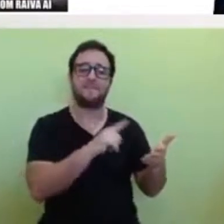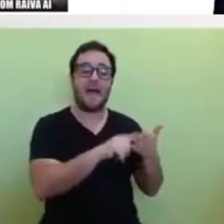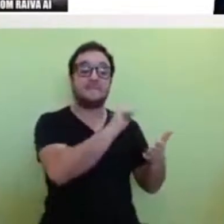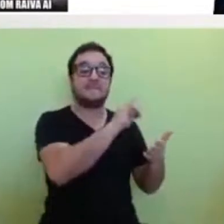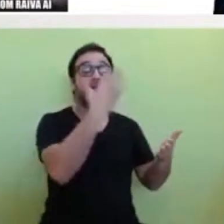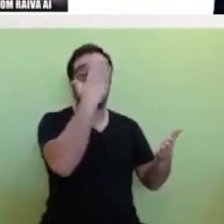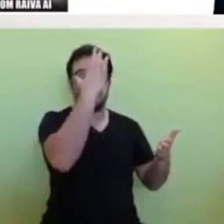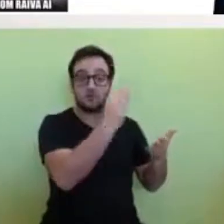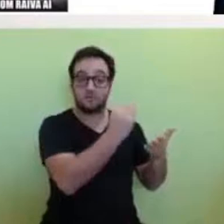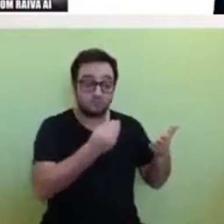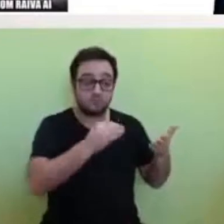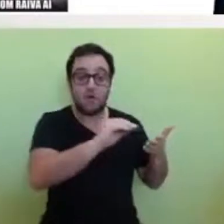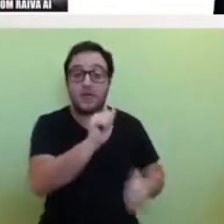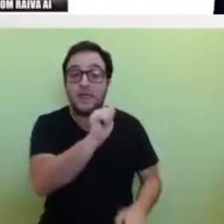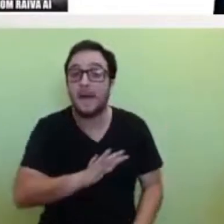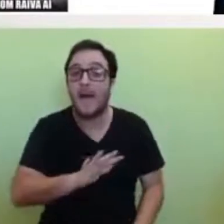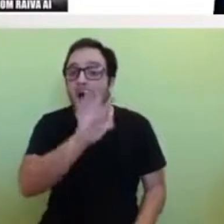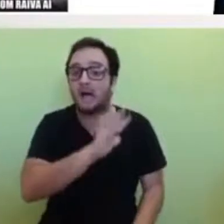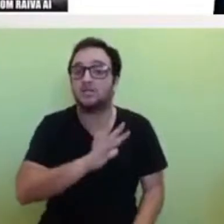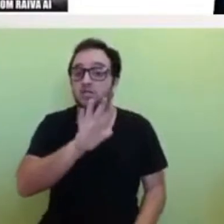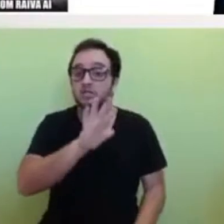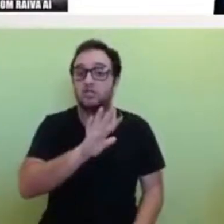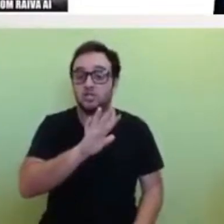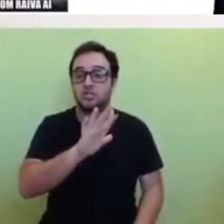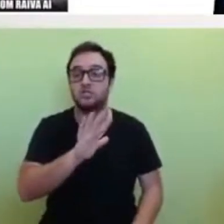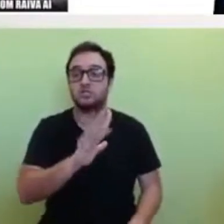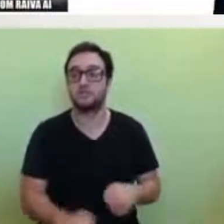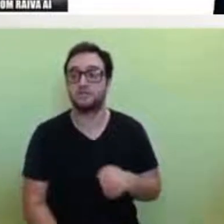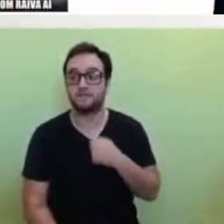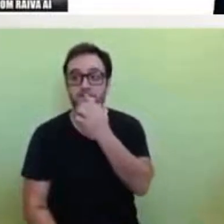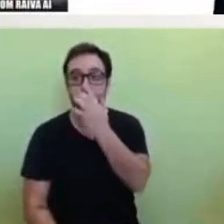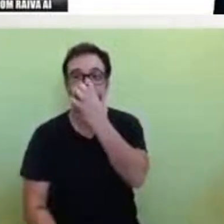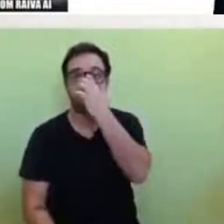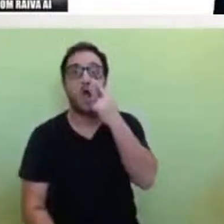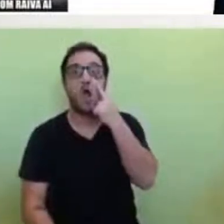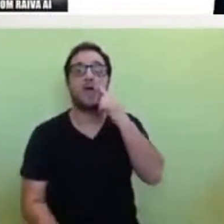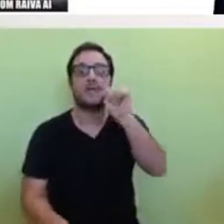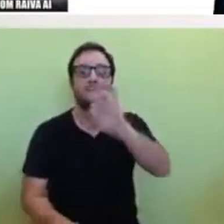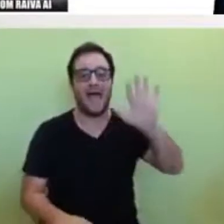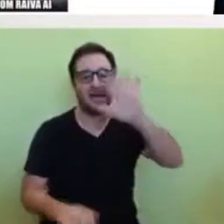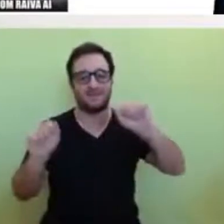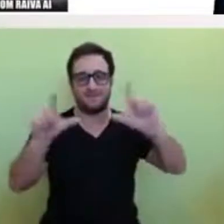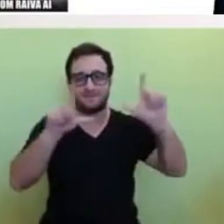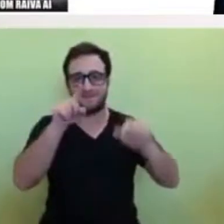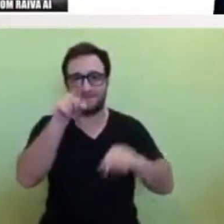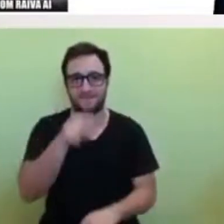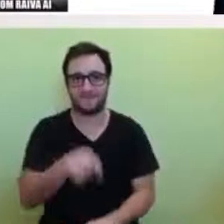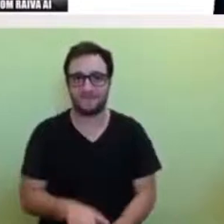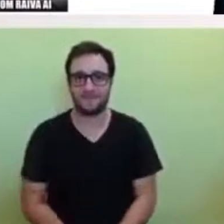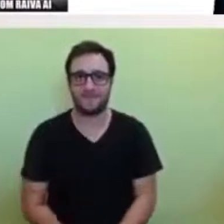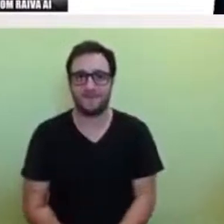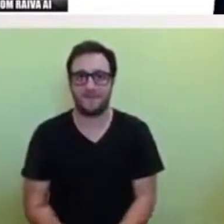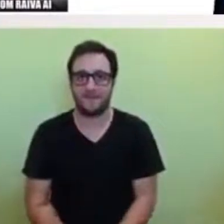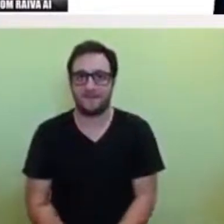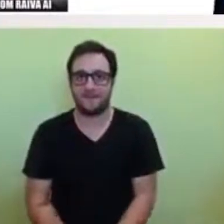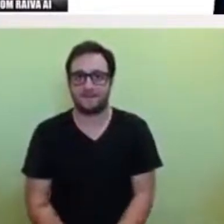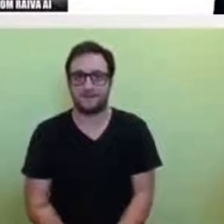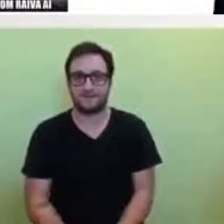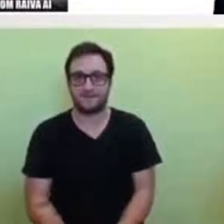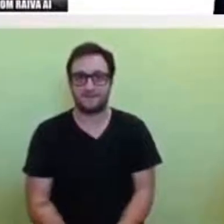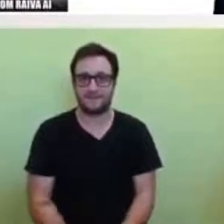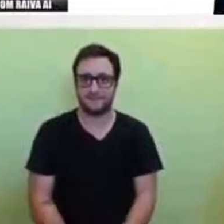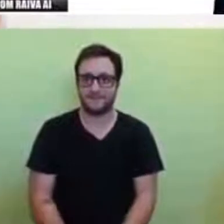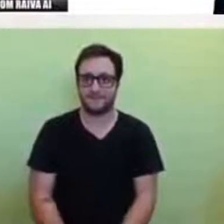diz, ah, eu falei normal, tu que leu com raiva aí, né? Porque às vezes a gente escreve uma mensagem para uma pessoa e a pessoa,